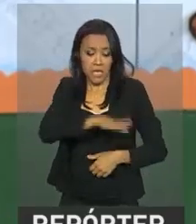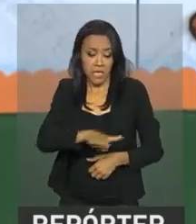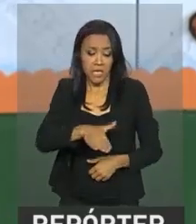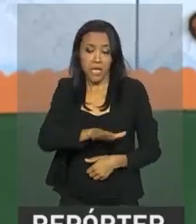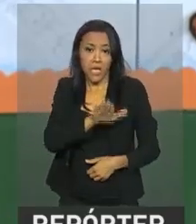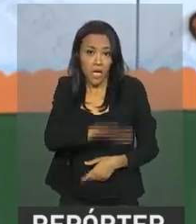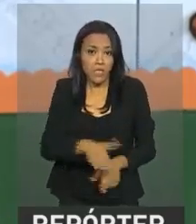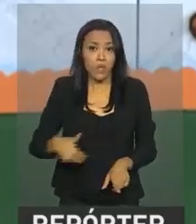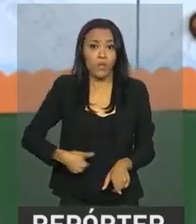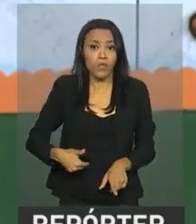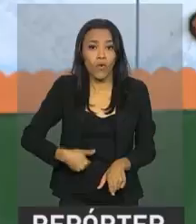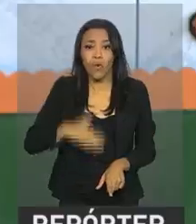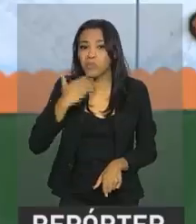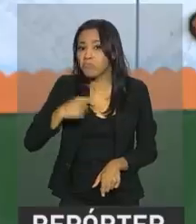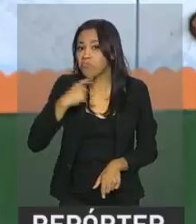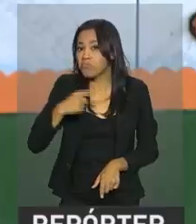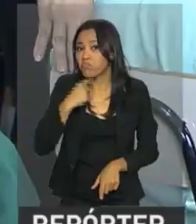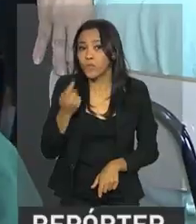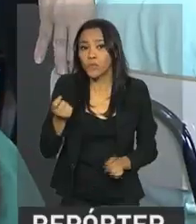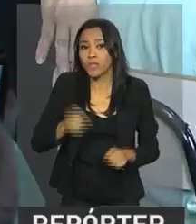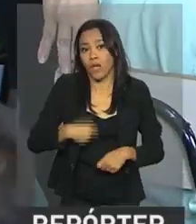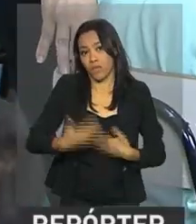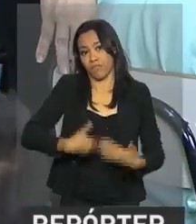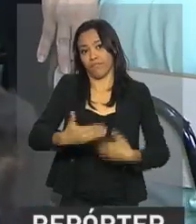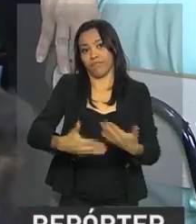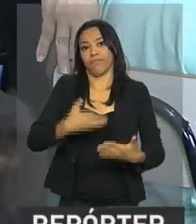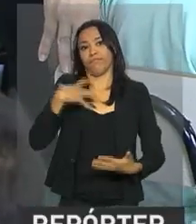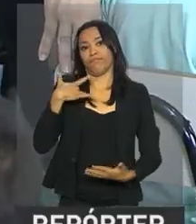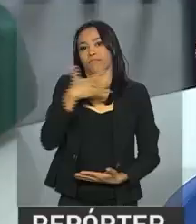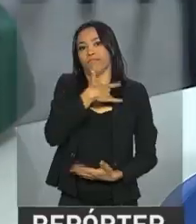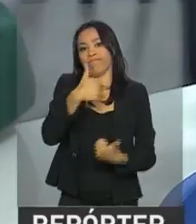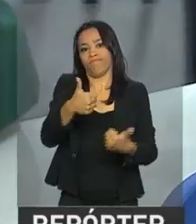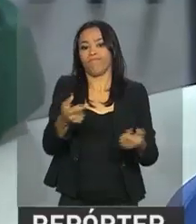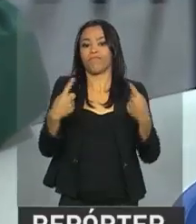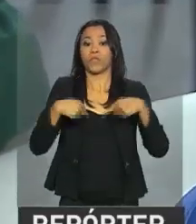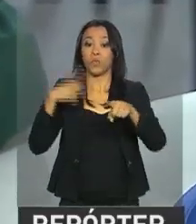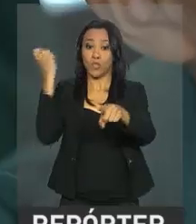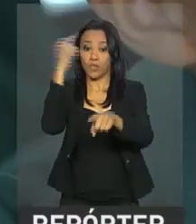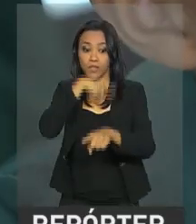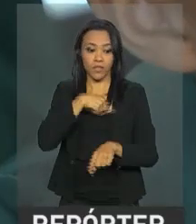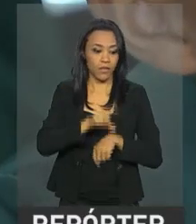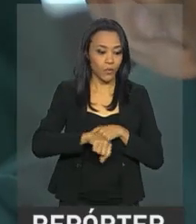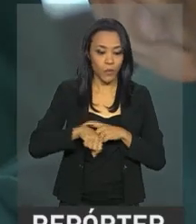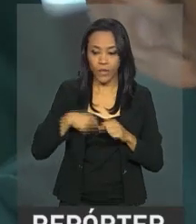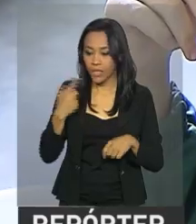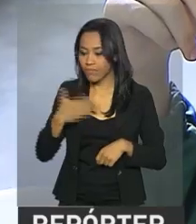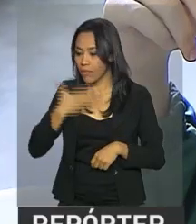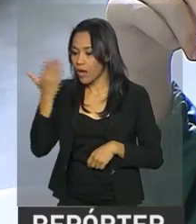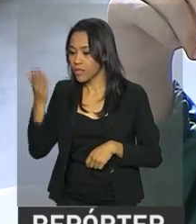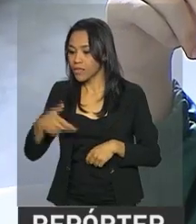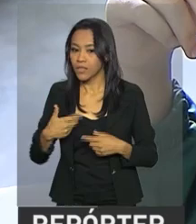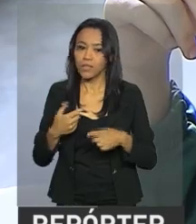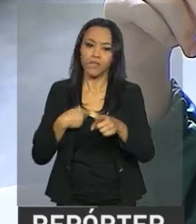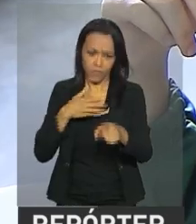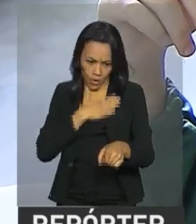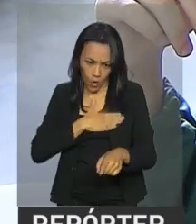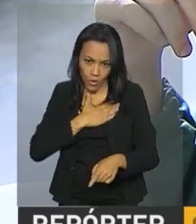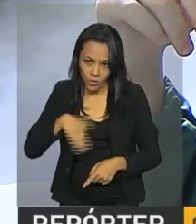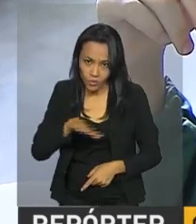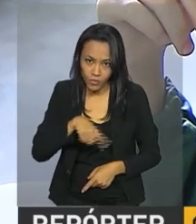como desenvolver, porque perdeu sua dignidade. Para as crianças, o difícil é escolher o que eles gostam mais. Você gosta de